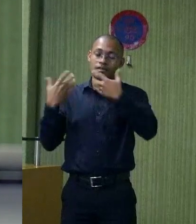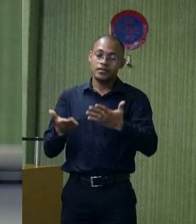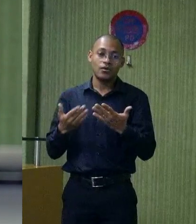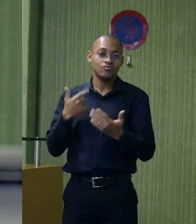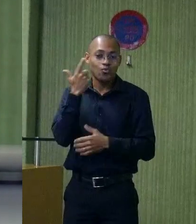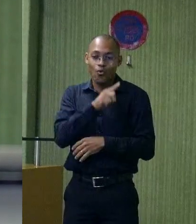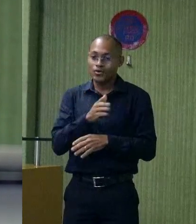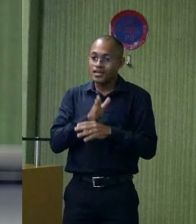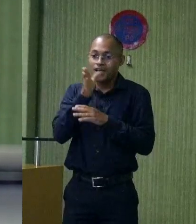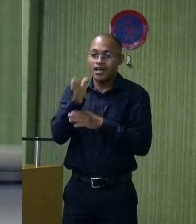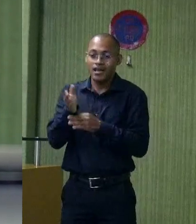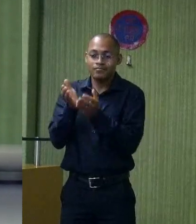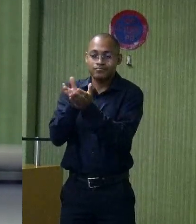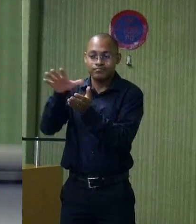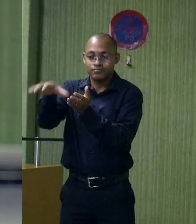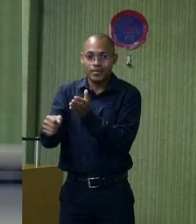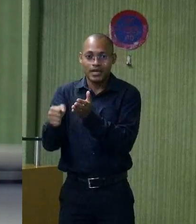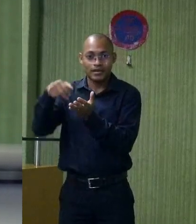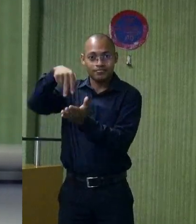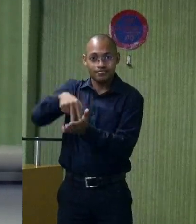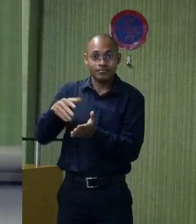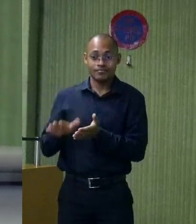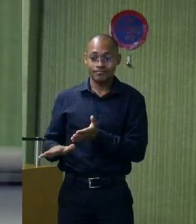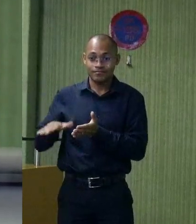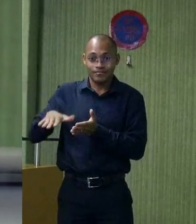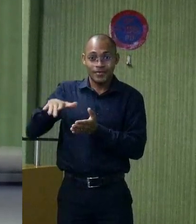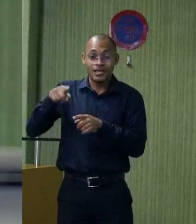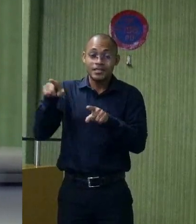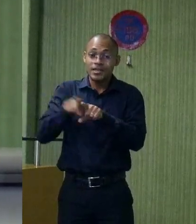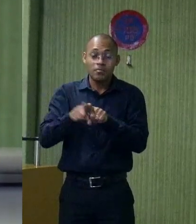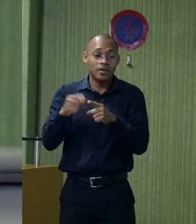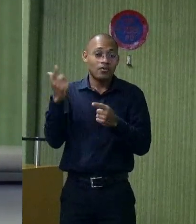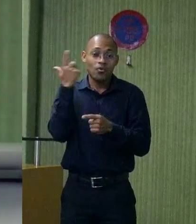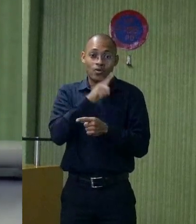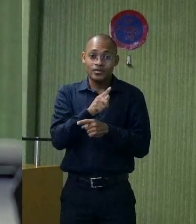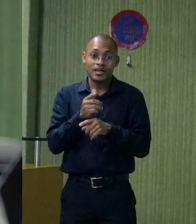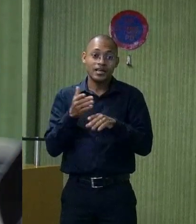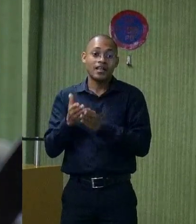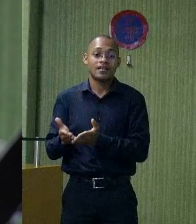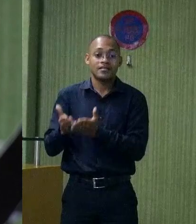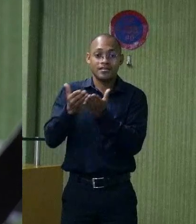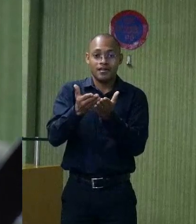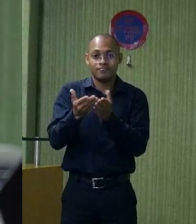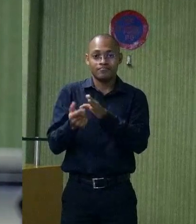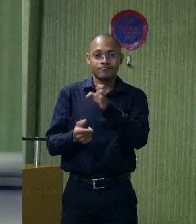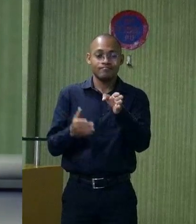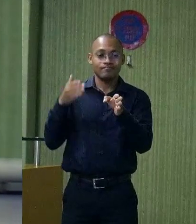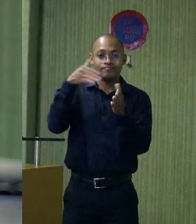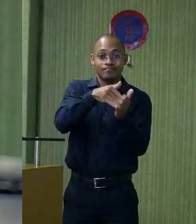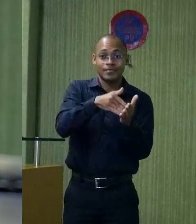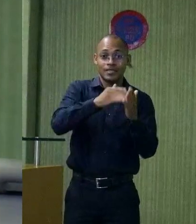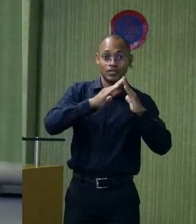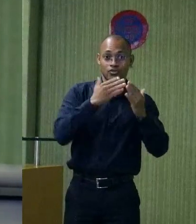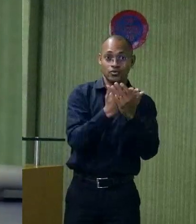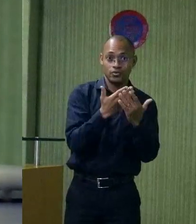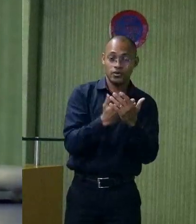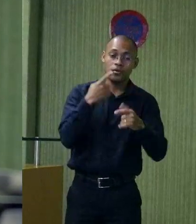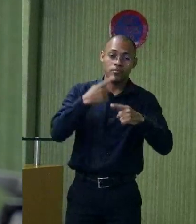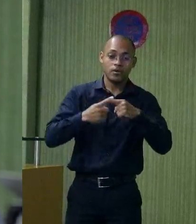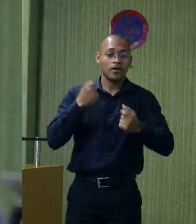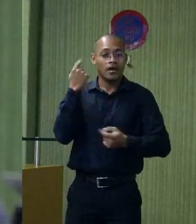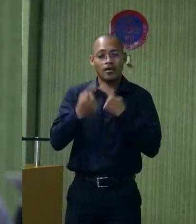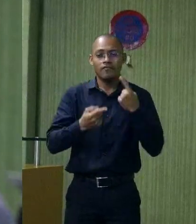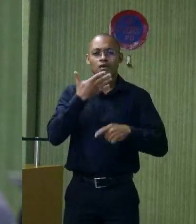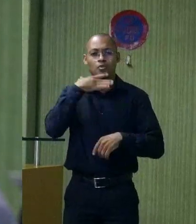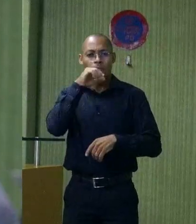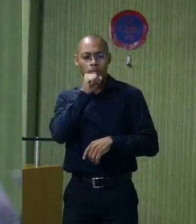ir aonde a criança tá e a criança também não tem como sair às vezes é difícil até os pais Saírem de lá mas às vezes o pai tem